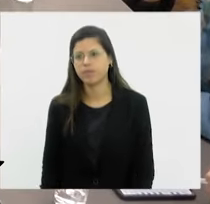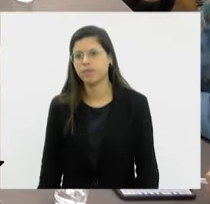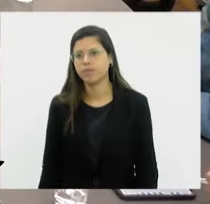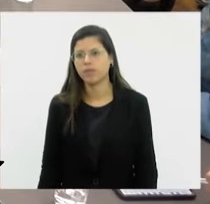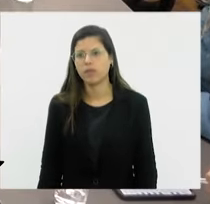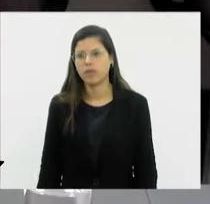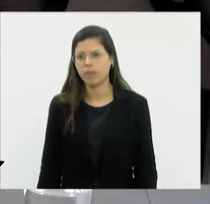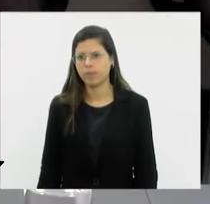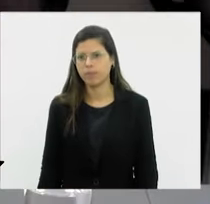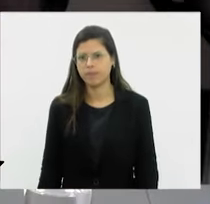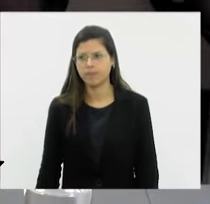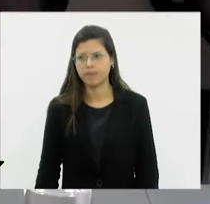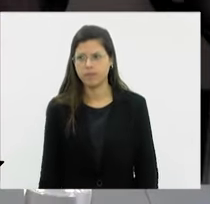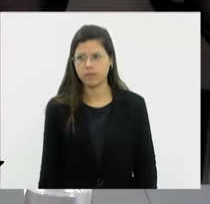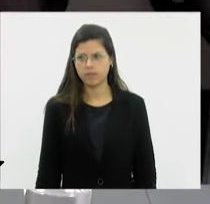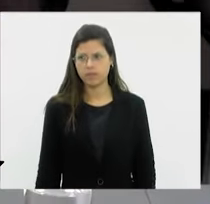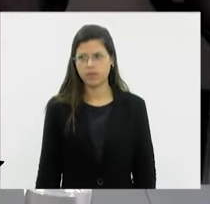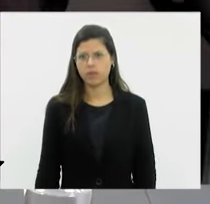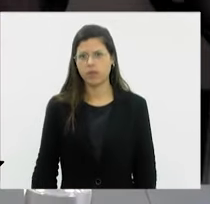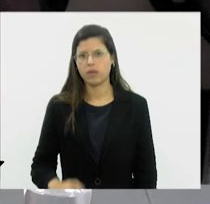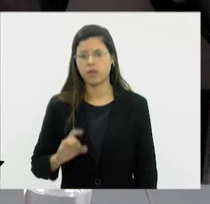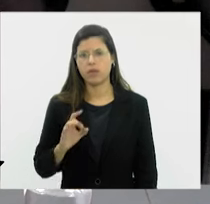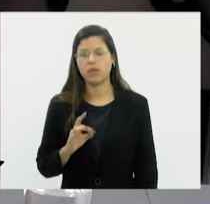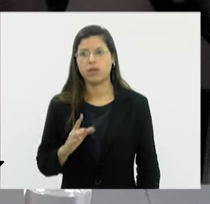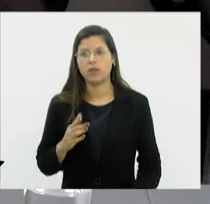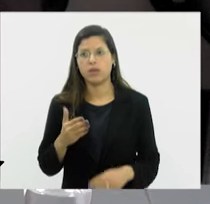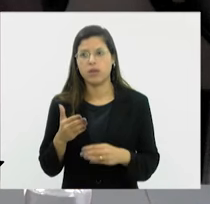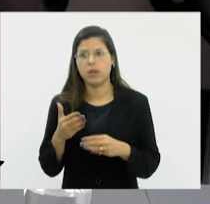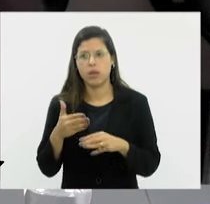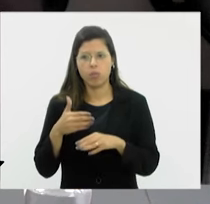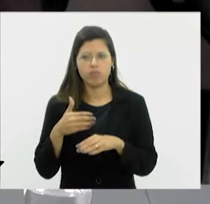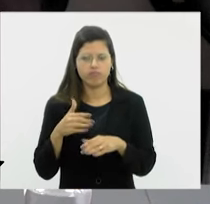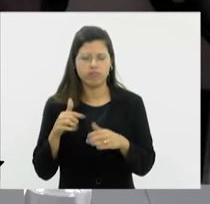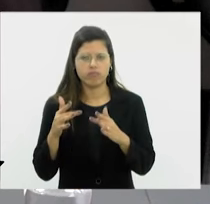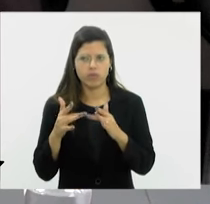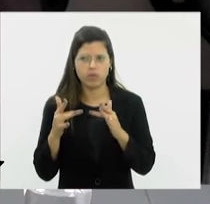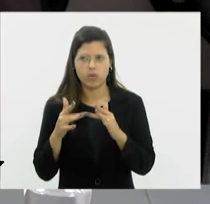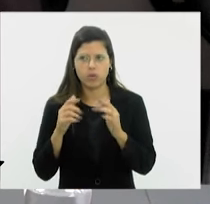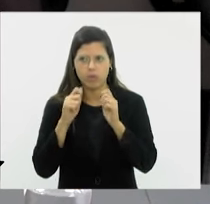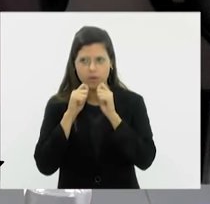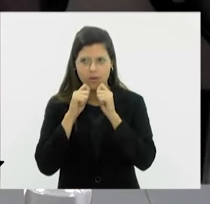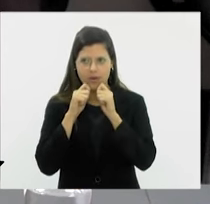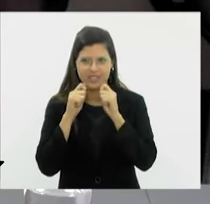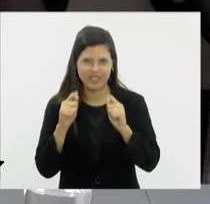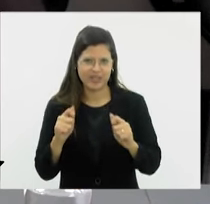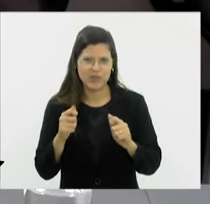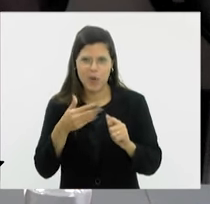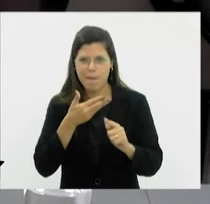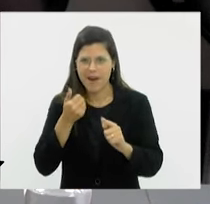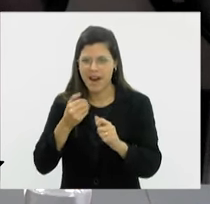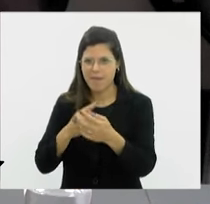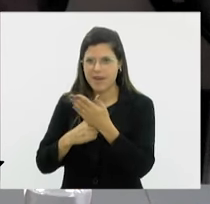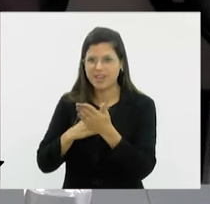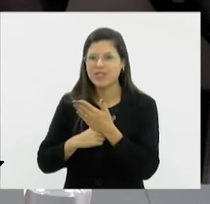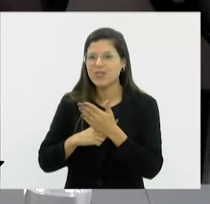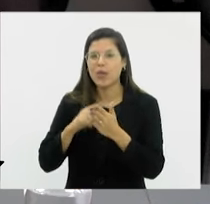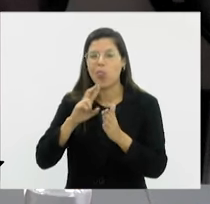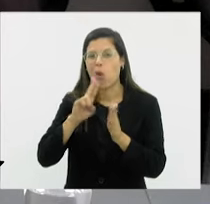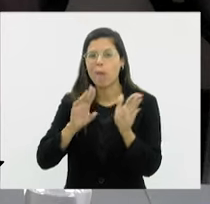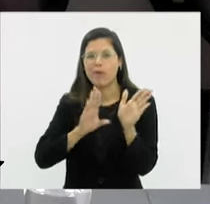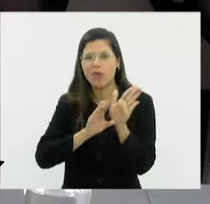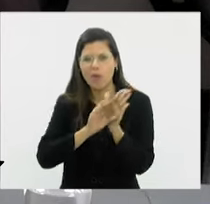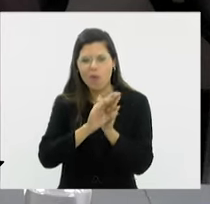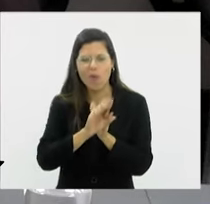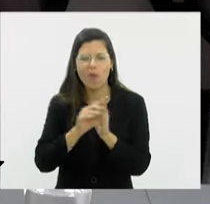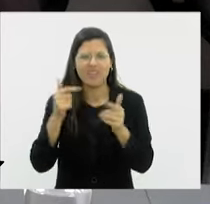de entrar aqui no meu melhor assessor, que chama-se Google. Trabalha 24 horas. Gabriel é a segunda, né?